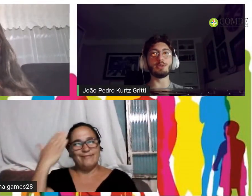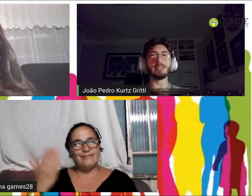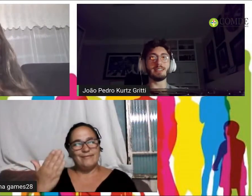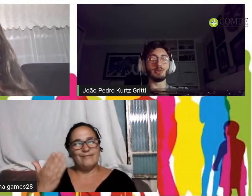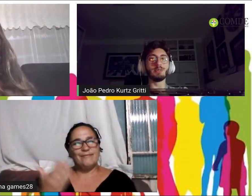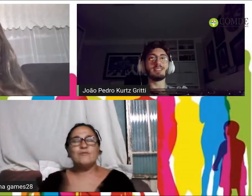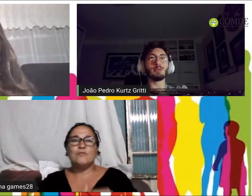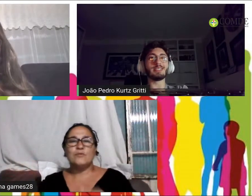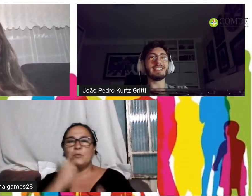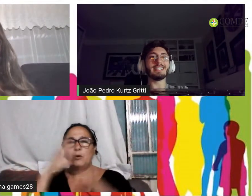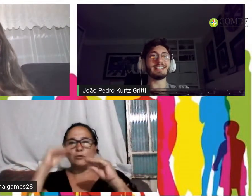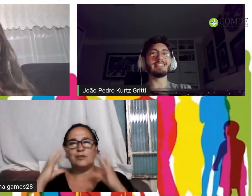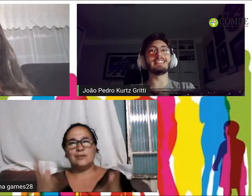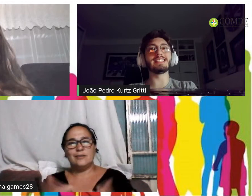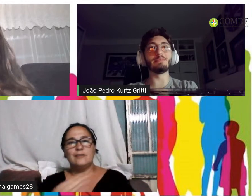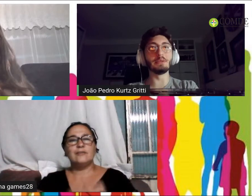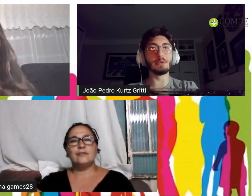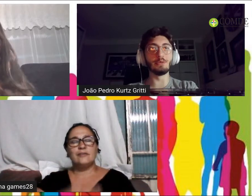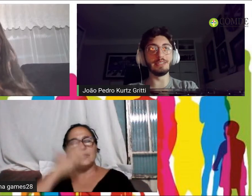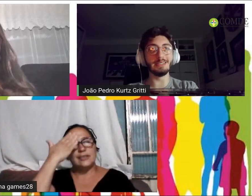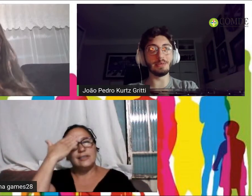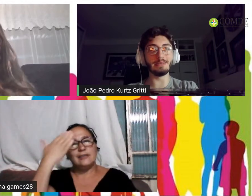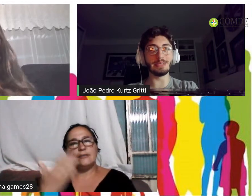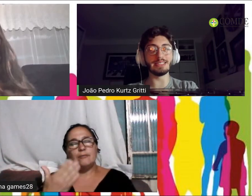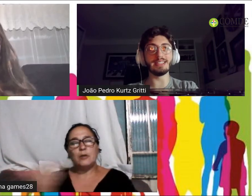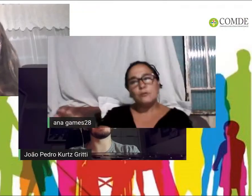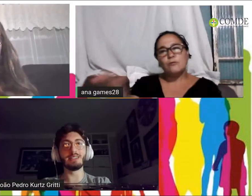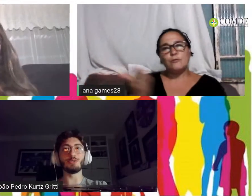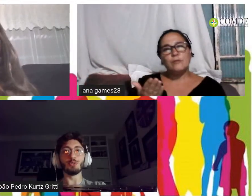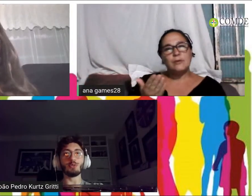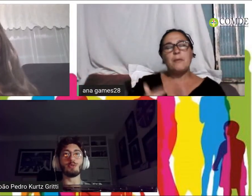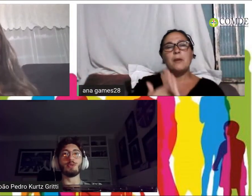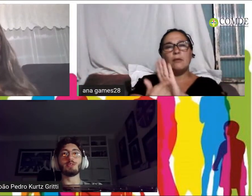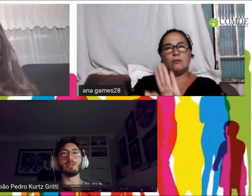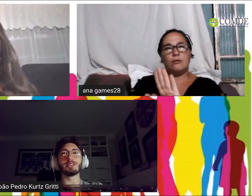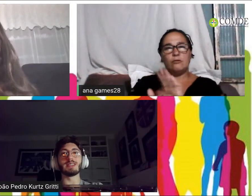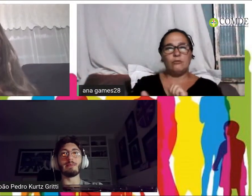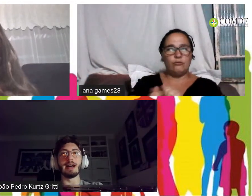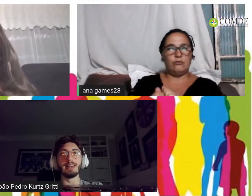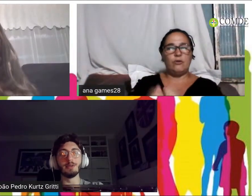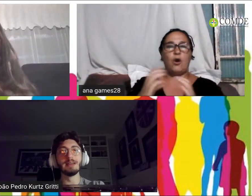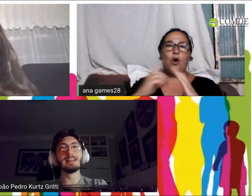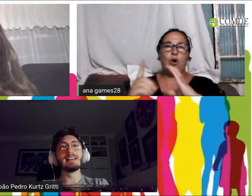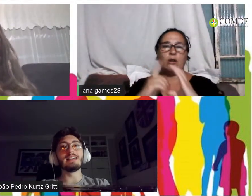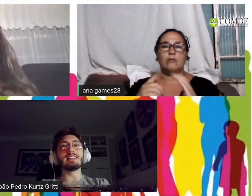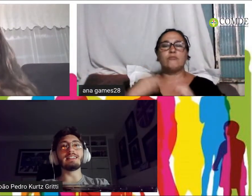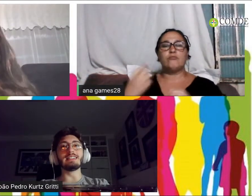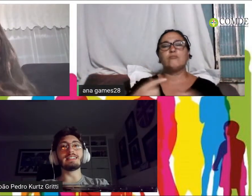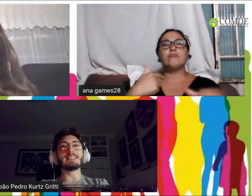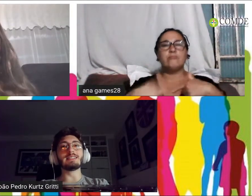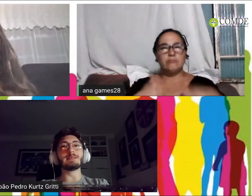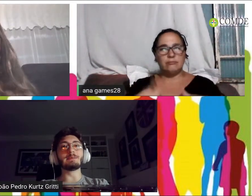introdução boa noite a todos eu gostaria de agradecer pelo convite para apresentar aqui junto com o Kondo o nosso trabalho